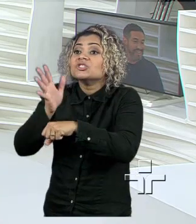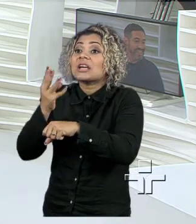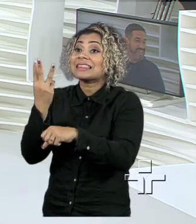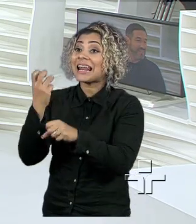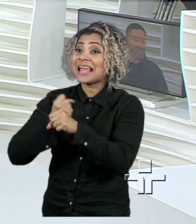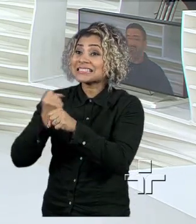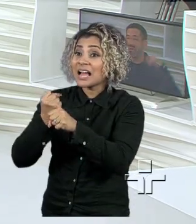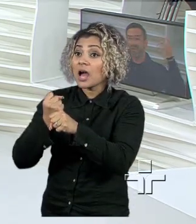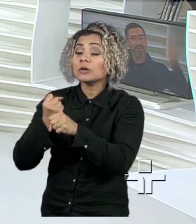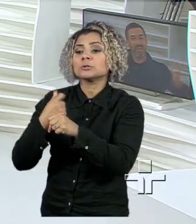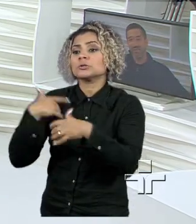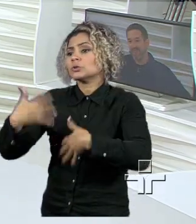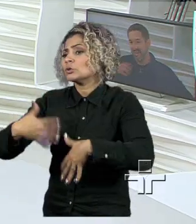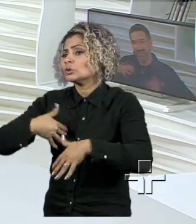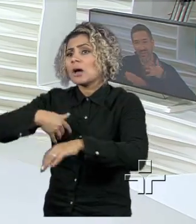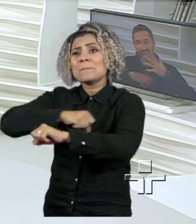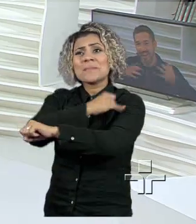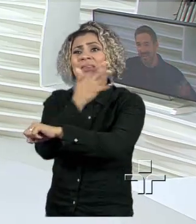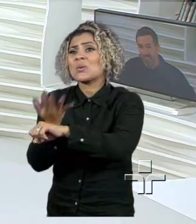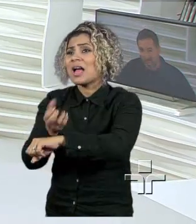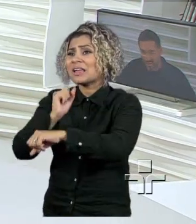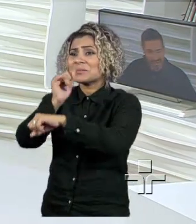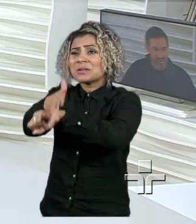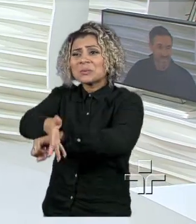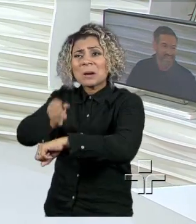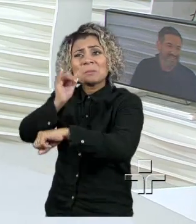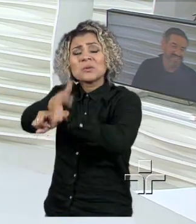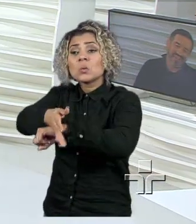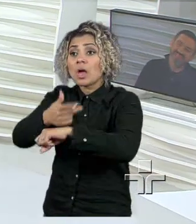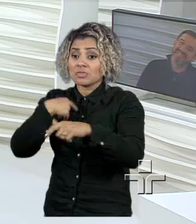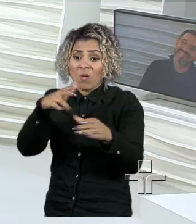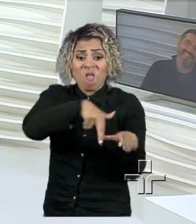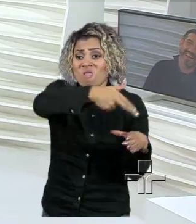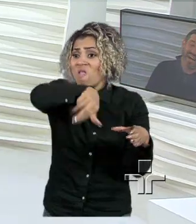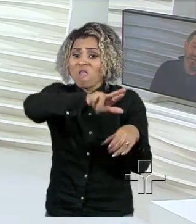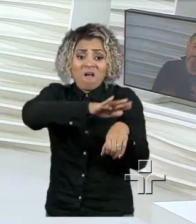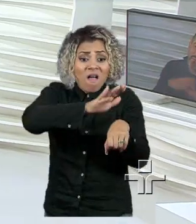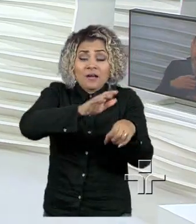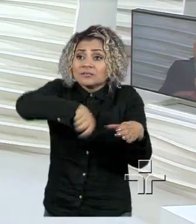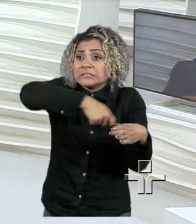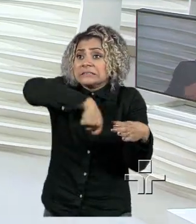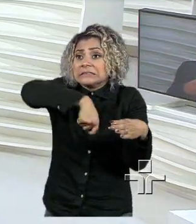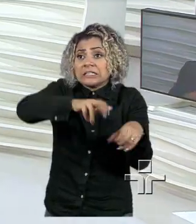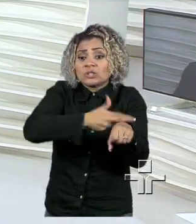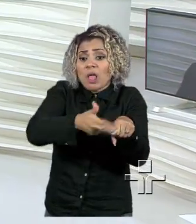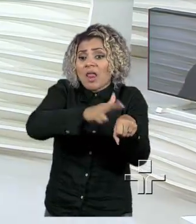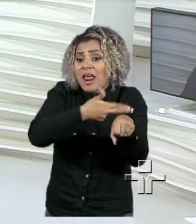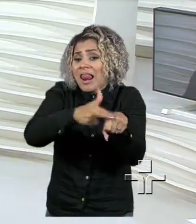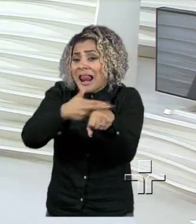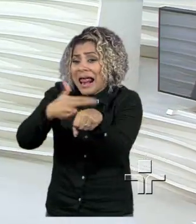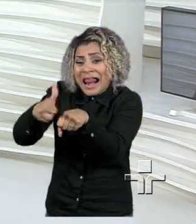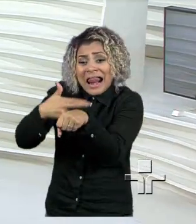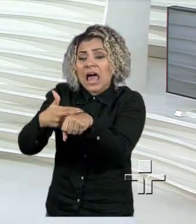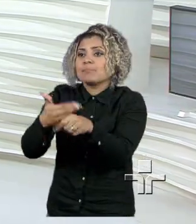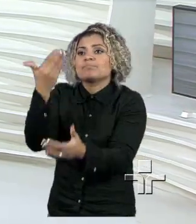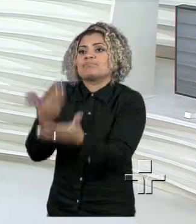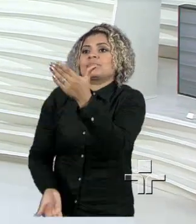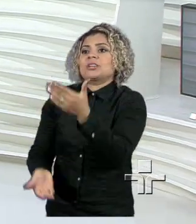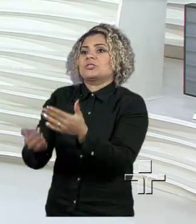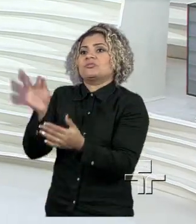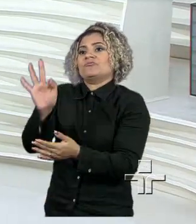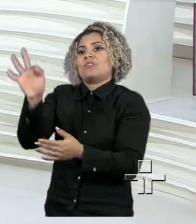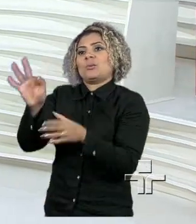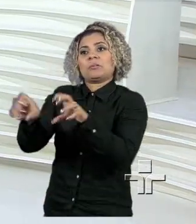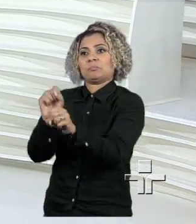faculdade, eu virei muitas noites fazendo chocolate, tinha muitas encomendas, eu realmente acabei perdendo o passo ali da história e acabei